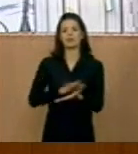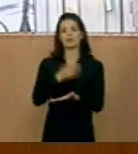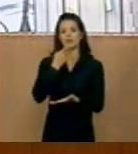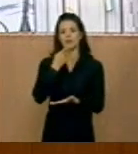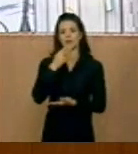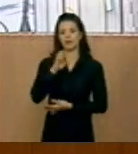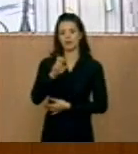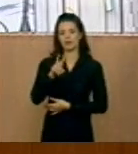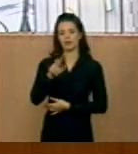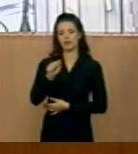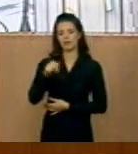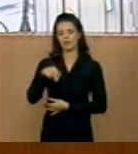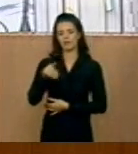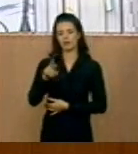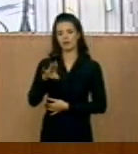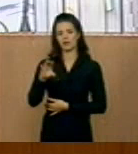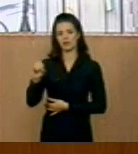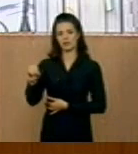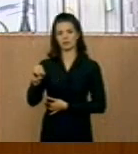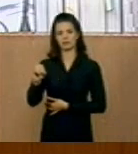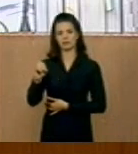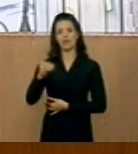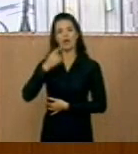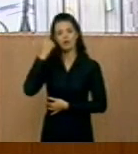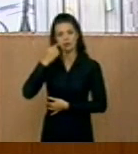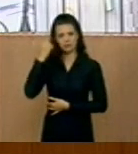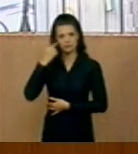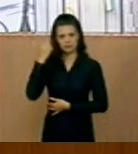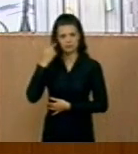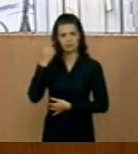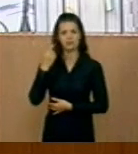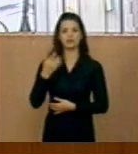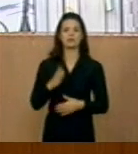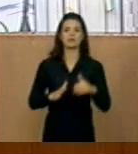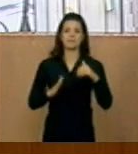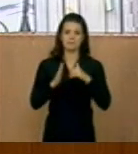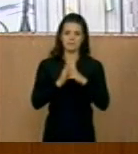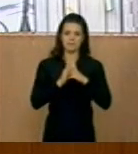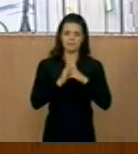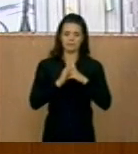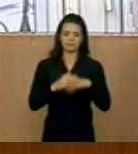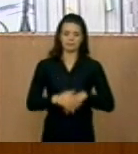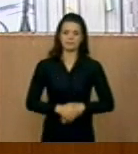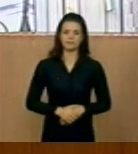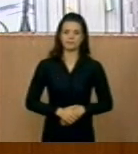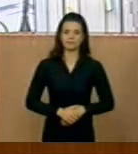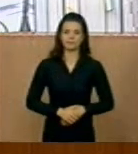doutor Evandro Guese, advogado pela Câmara dos Deputados.